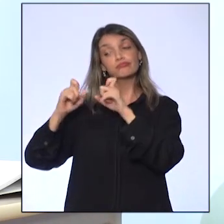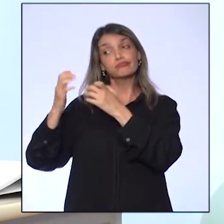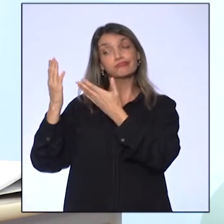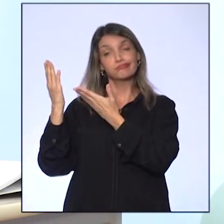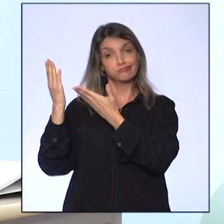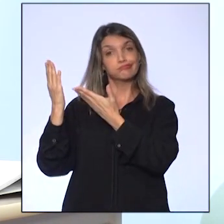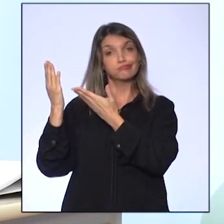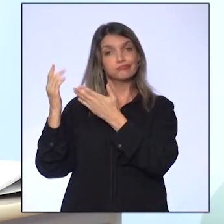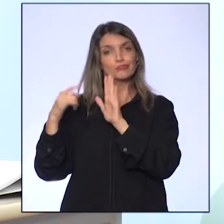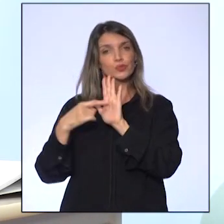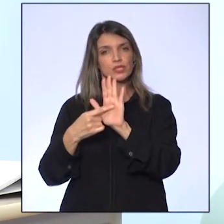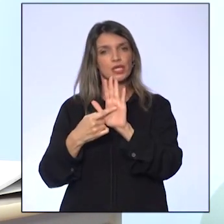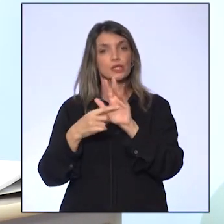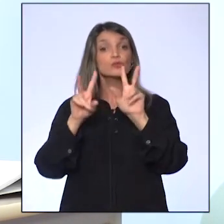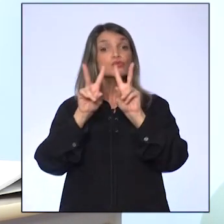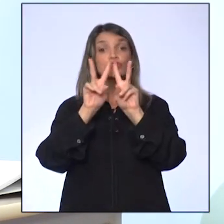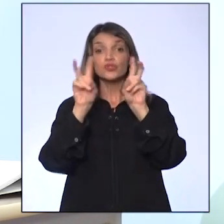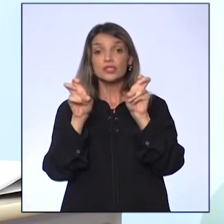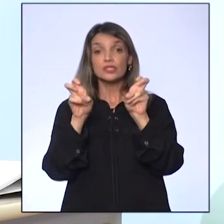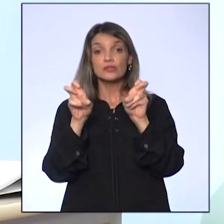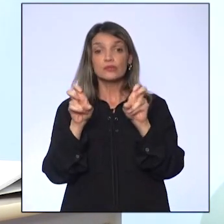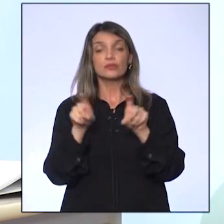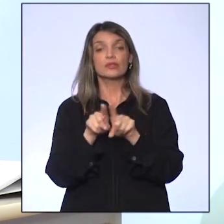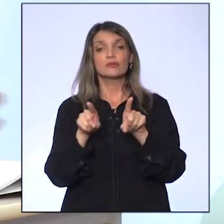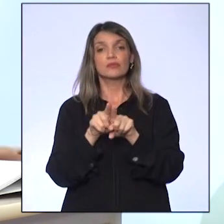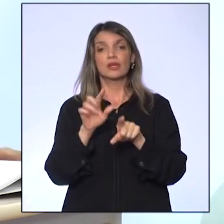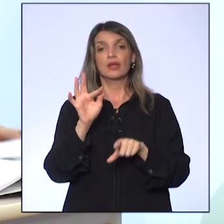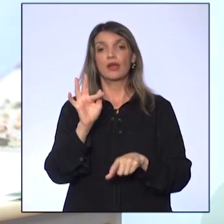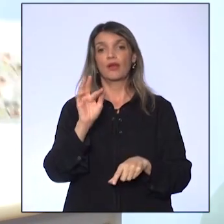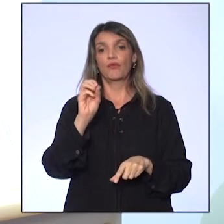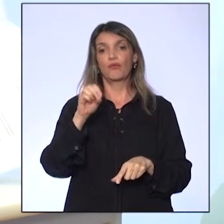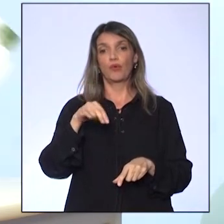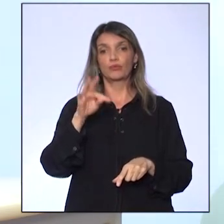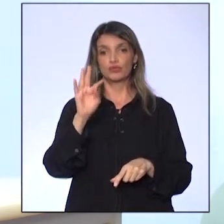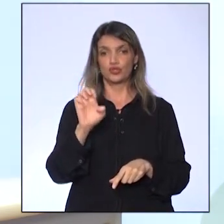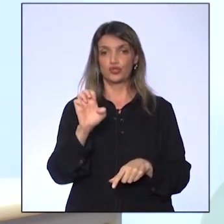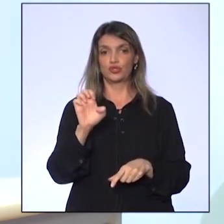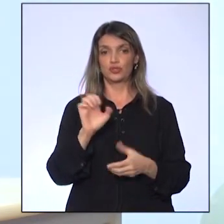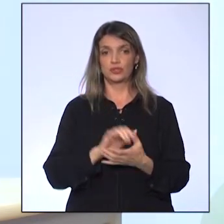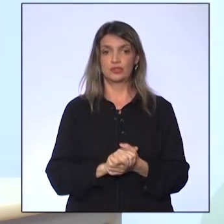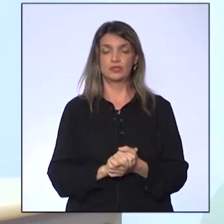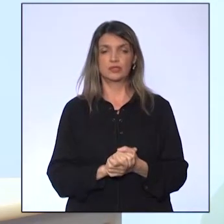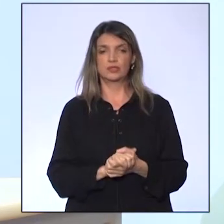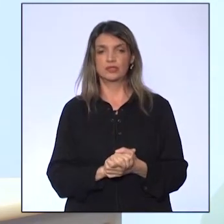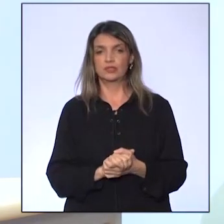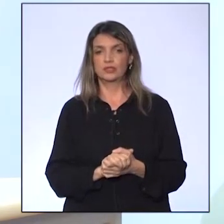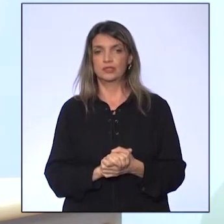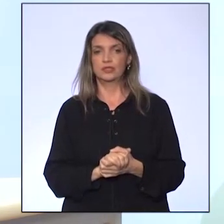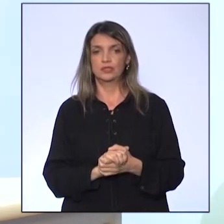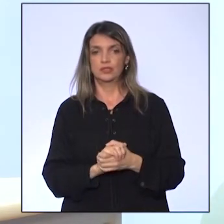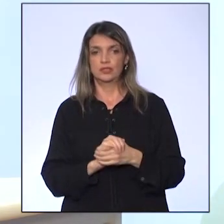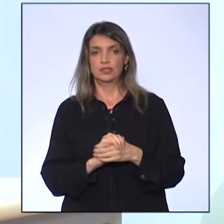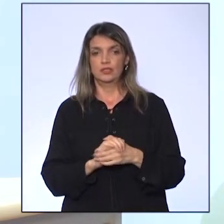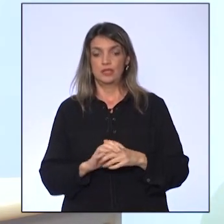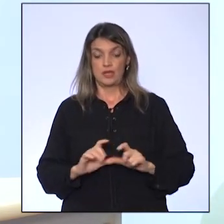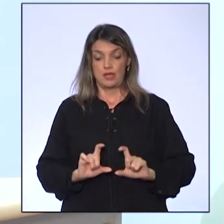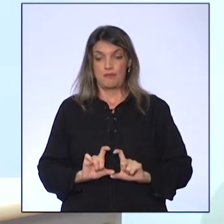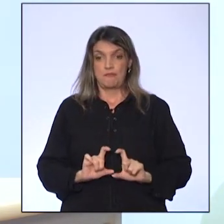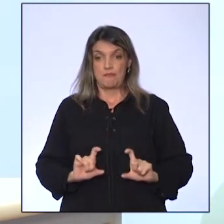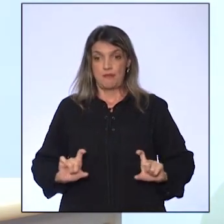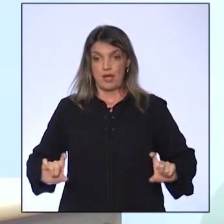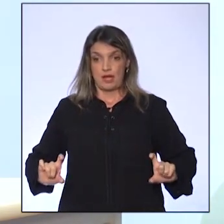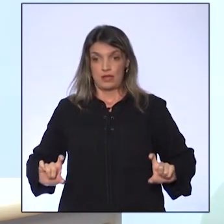do título e da fonte. A fonte, ela fica aqui no texto, ó, é na parte de baixo, na parte